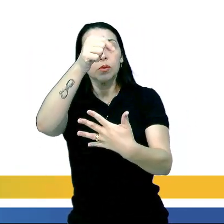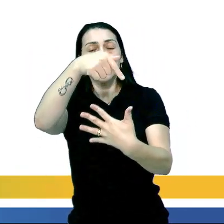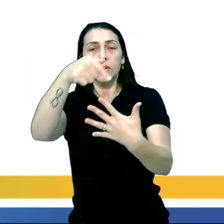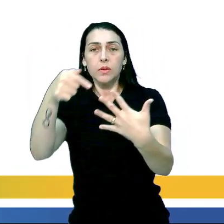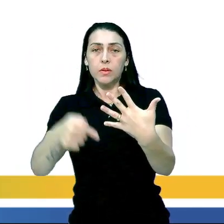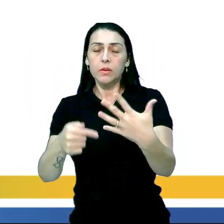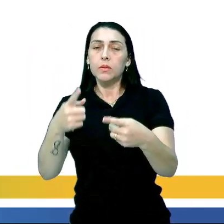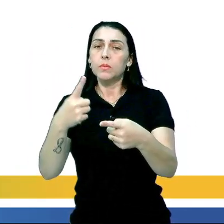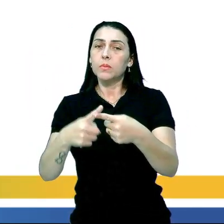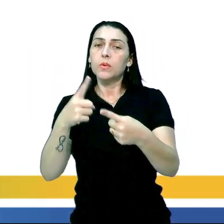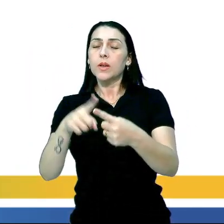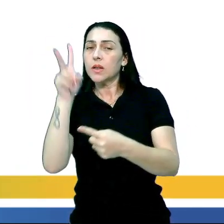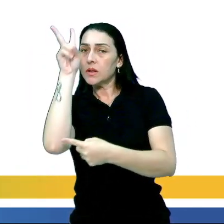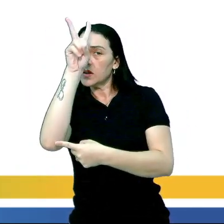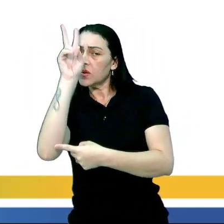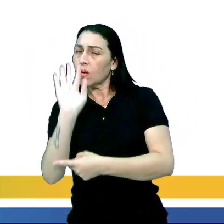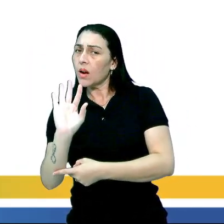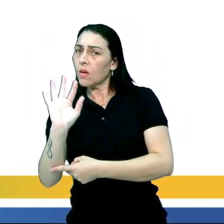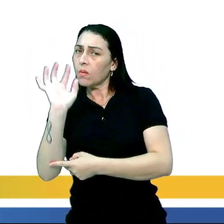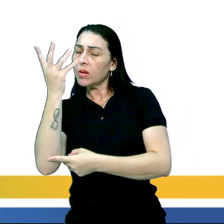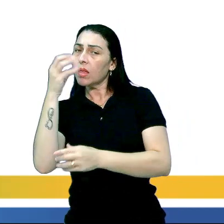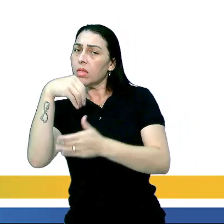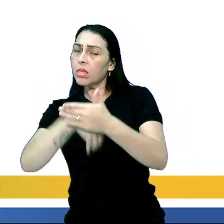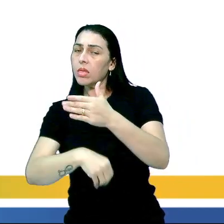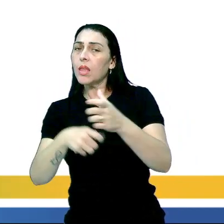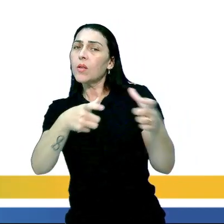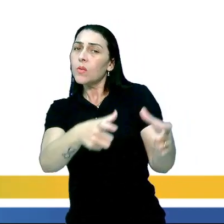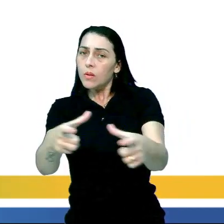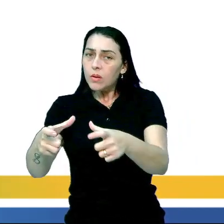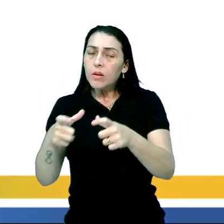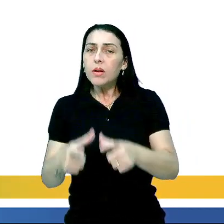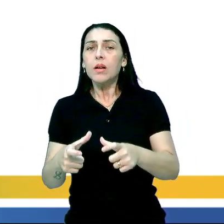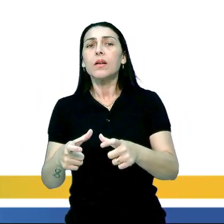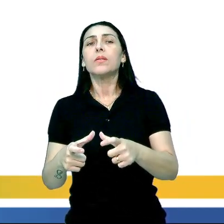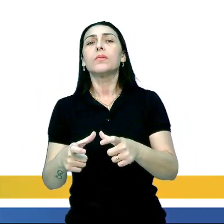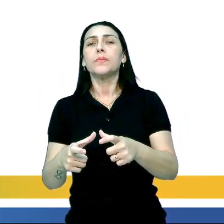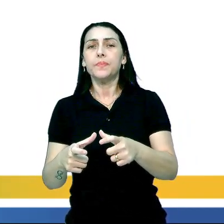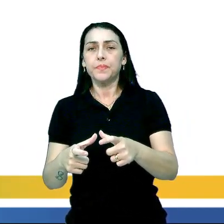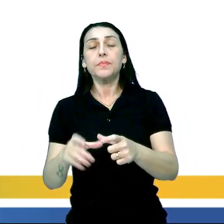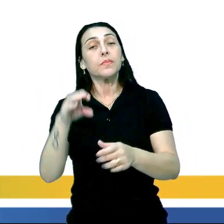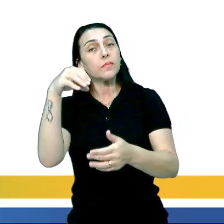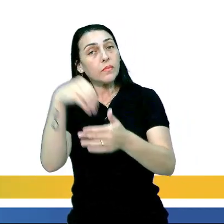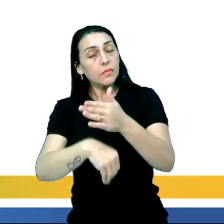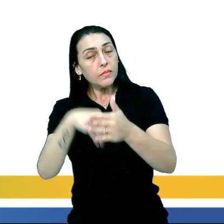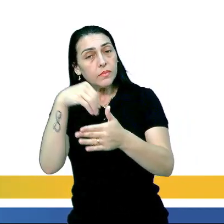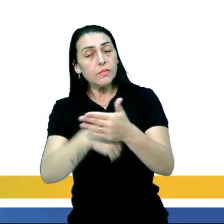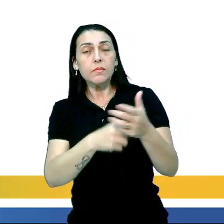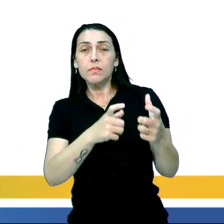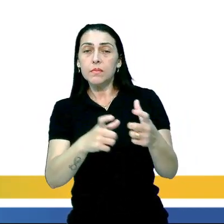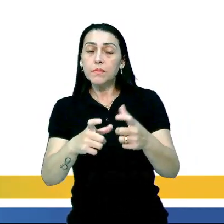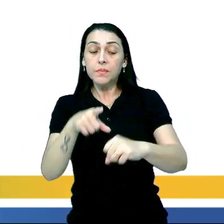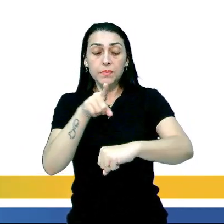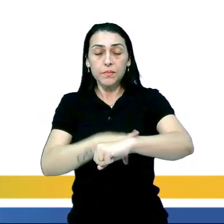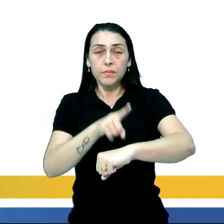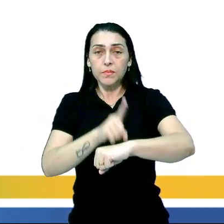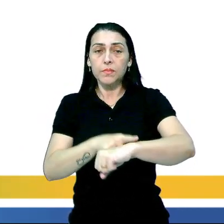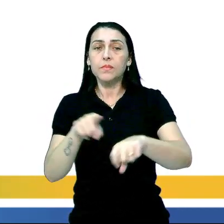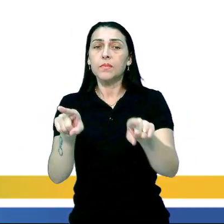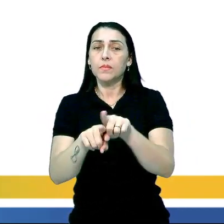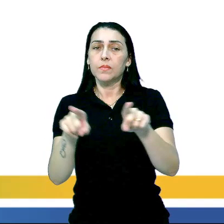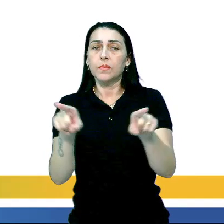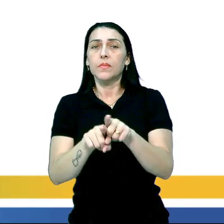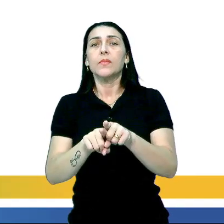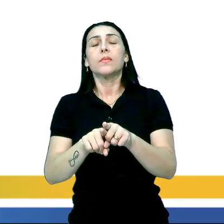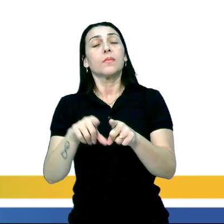elementos, porque essa história acontece dentro de um determinado espaço, dentro de um determinado tempo, e ela